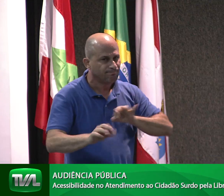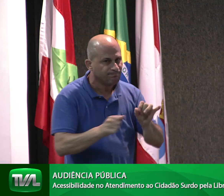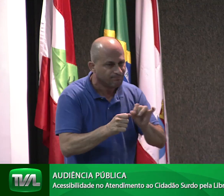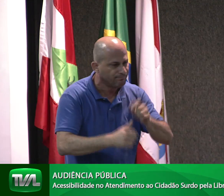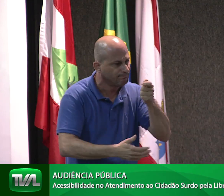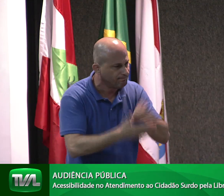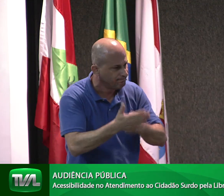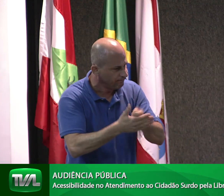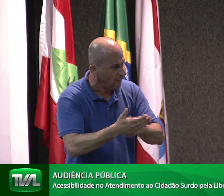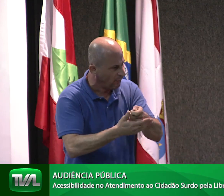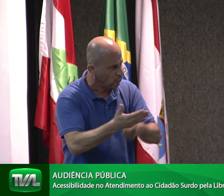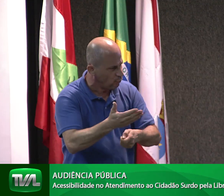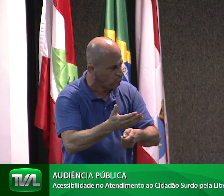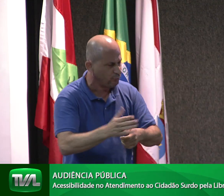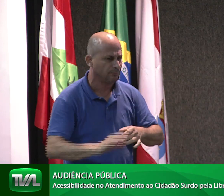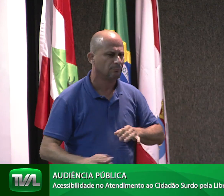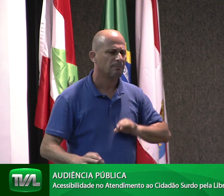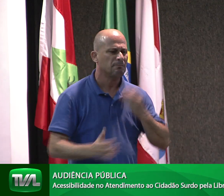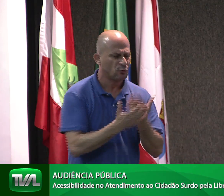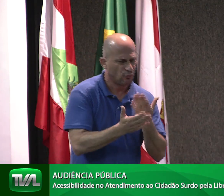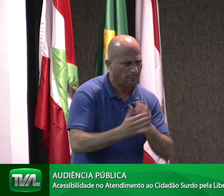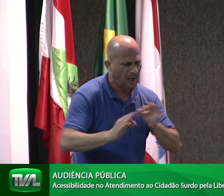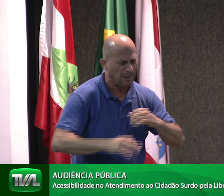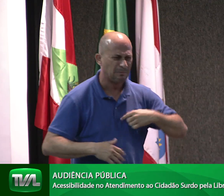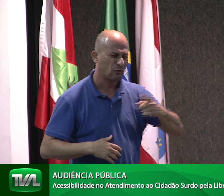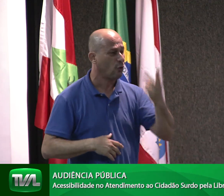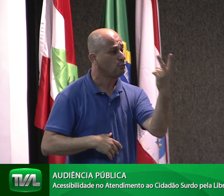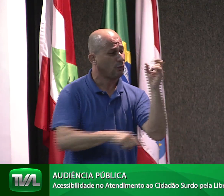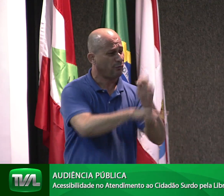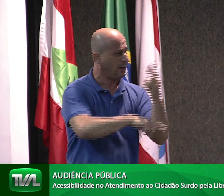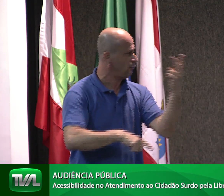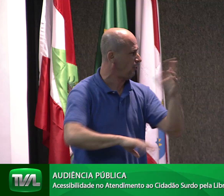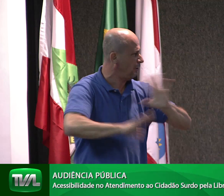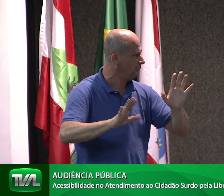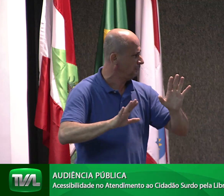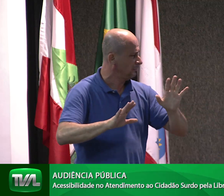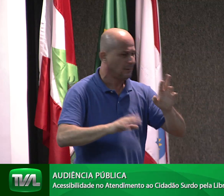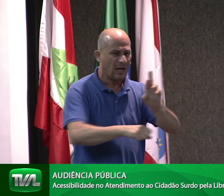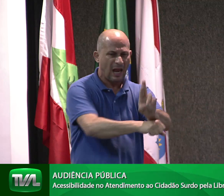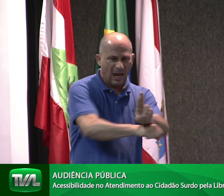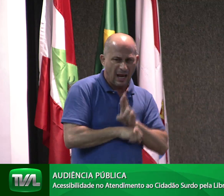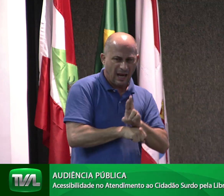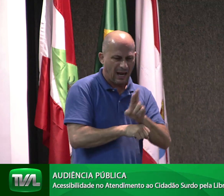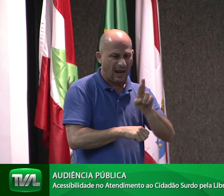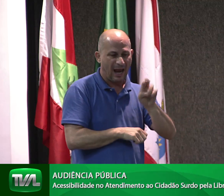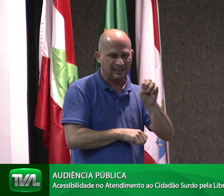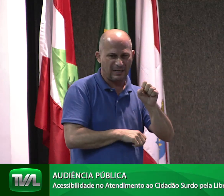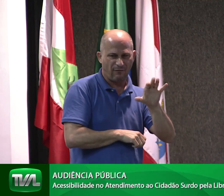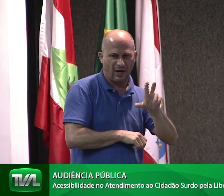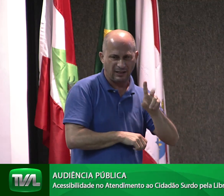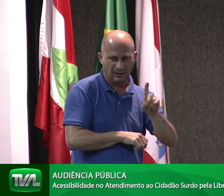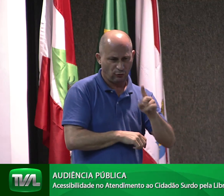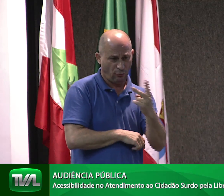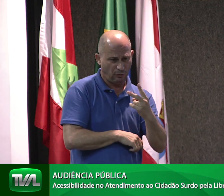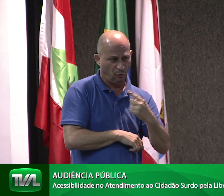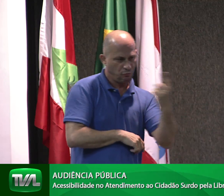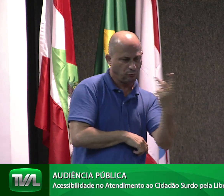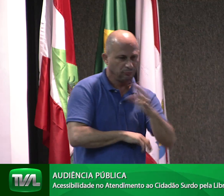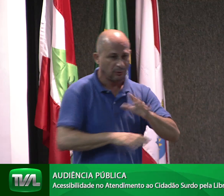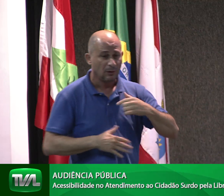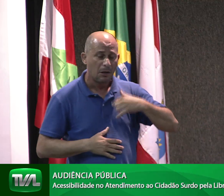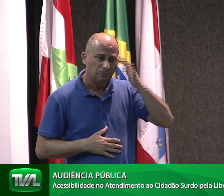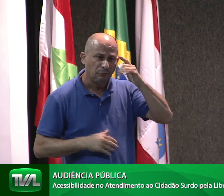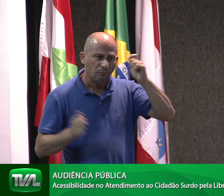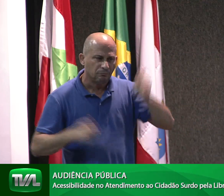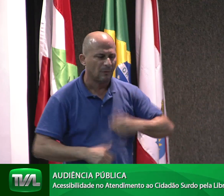surdo. Então, a gente fez essa prova, né? A gente prestou esse concurso, a gente estudou, se preparou, tinham só 2 vagas, e tinha